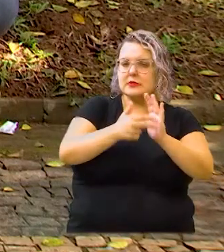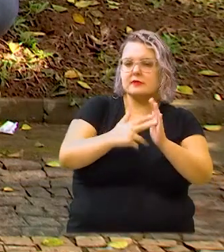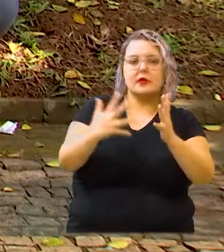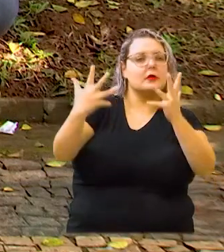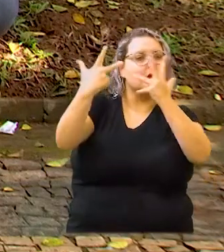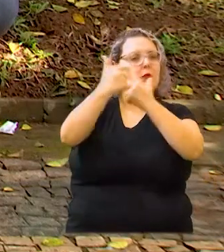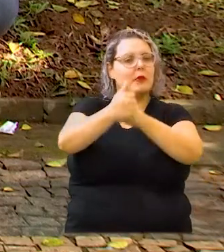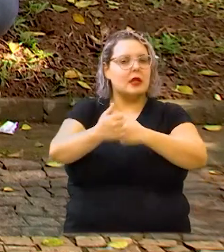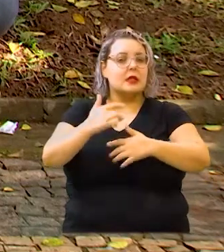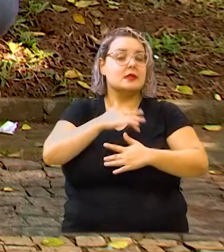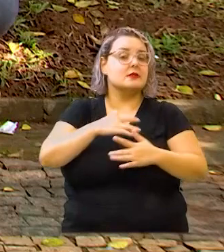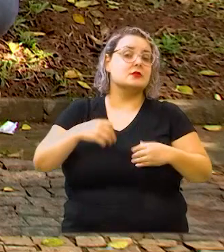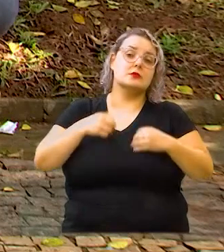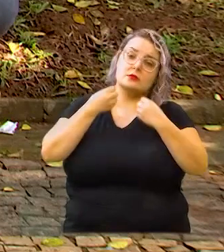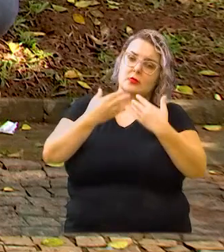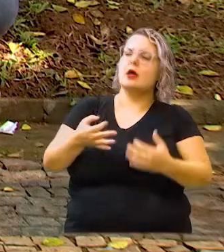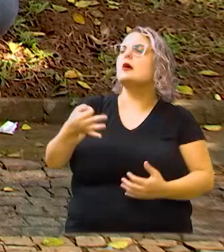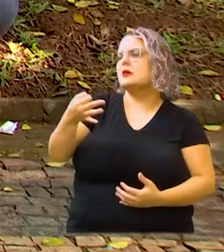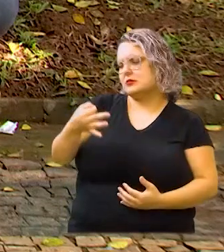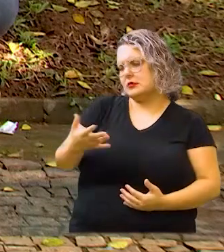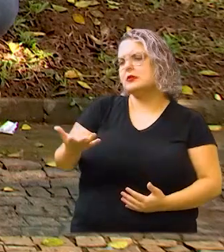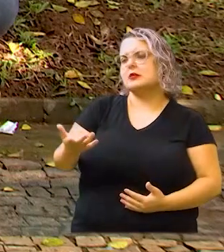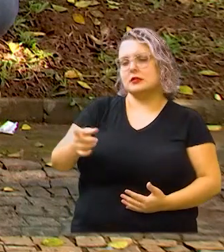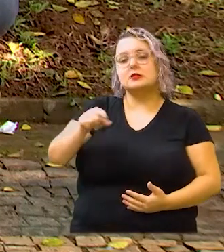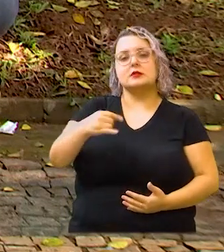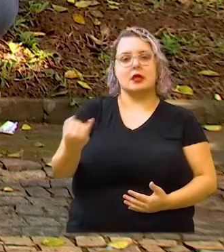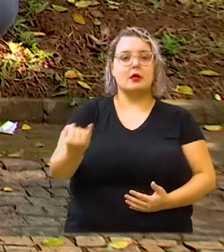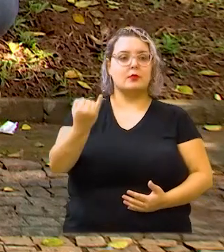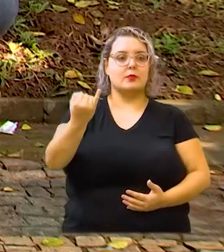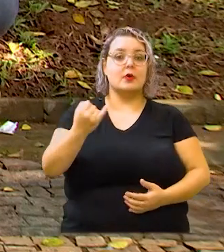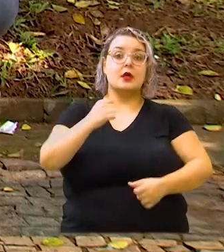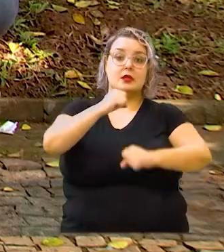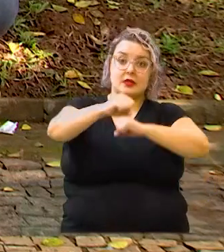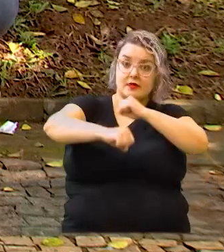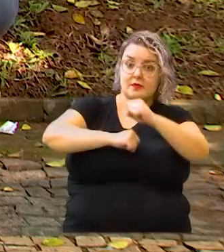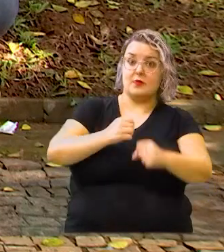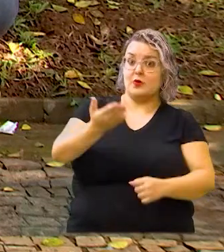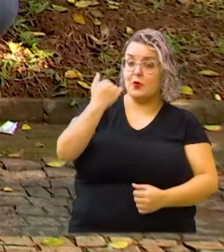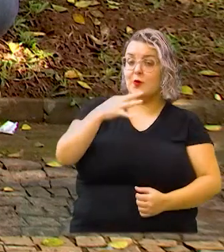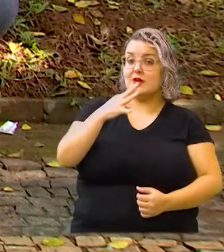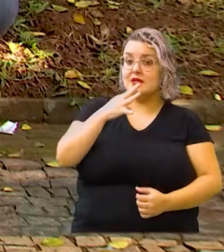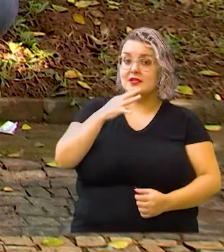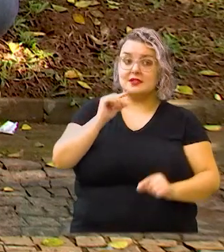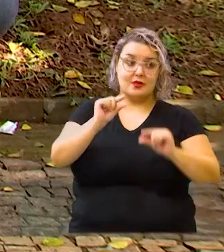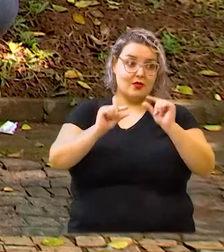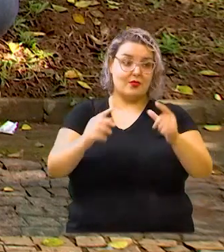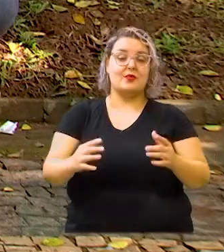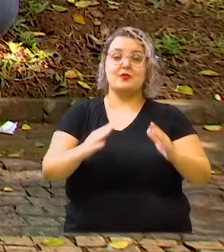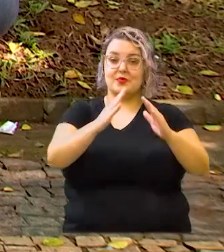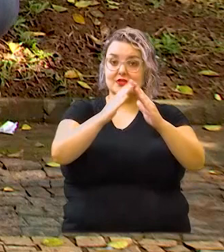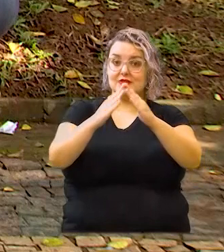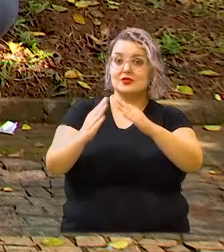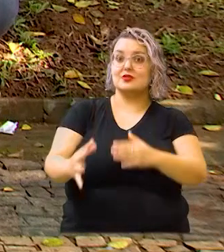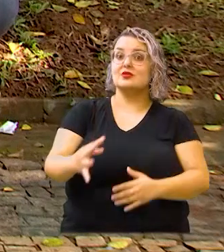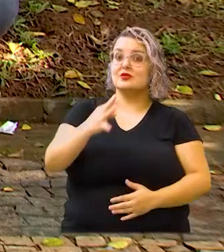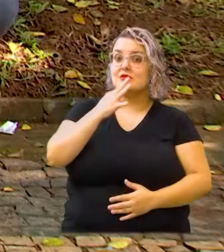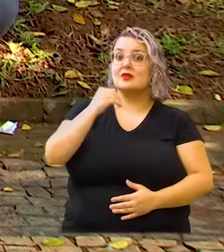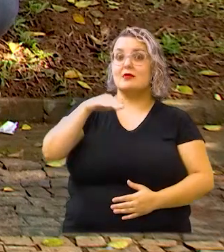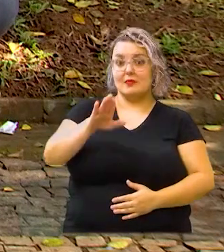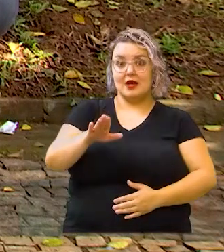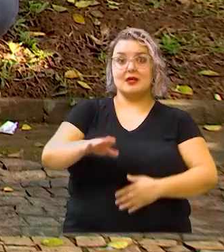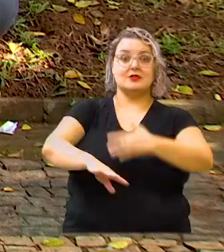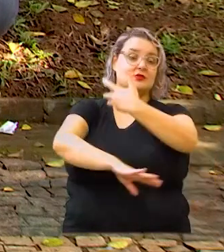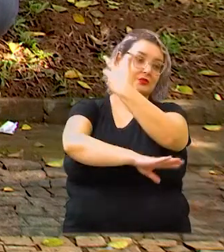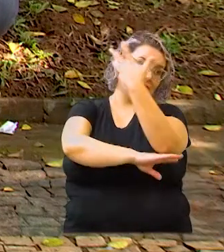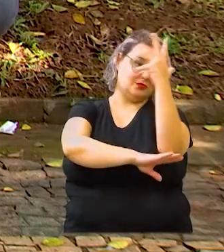do bem-estar. Com certeza. Então isso é muito interessante. Vamos dar um giro aqui então para a gente conhecer, o pessoal de casa, conhecer um pouquinho